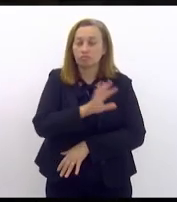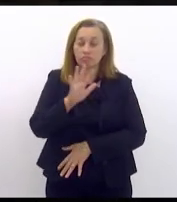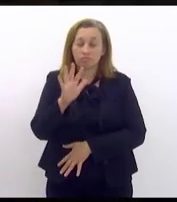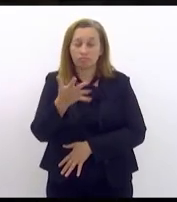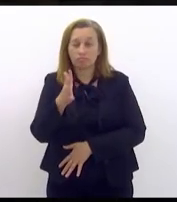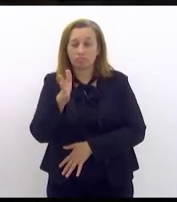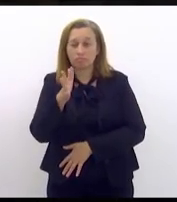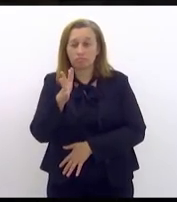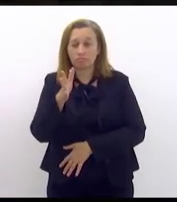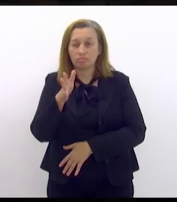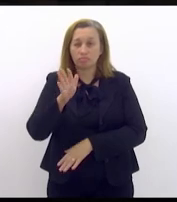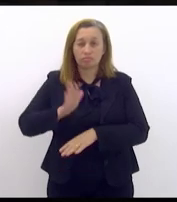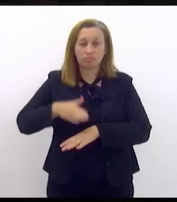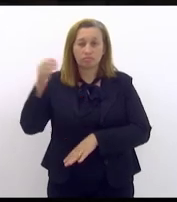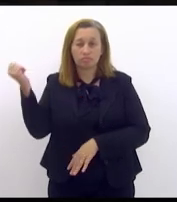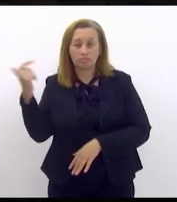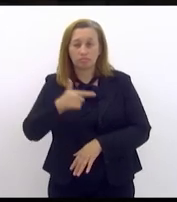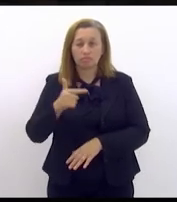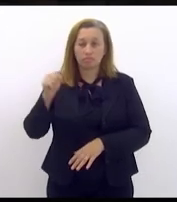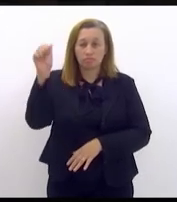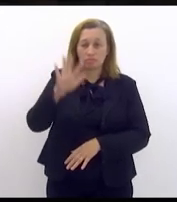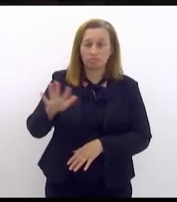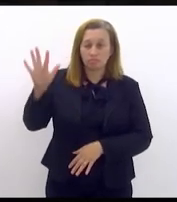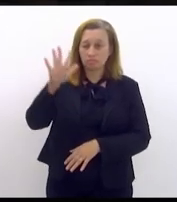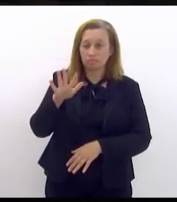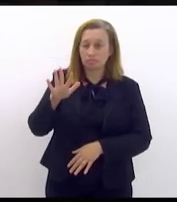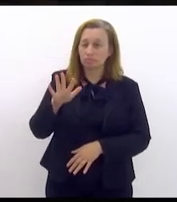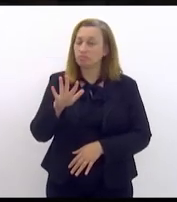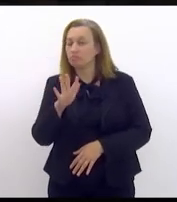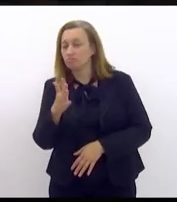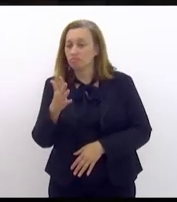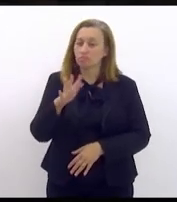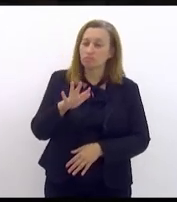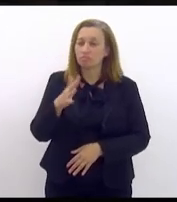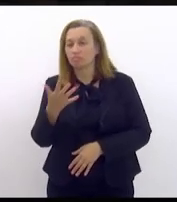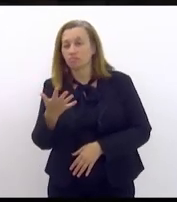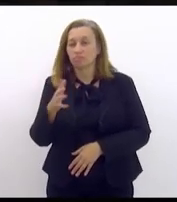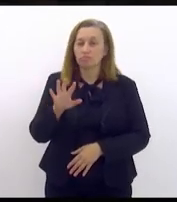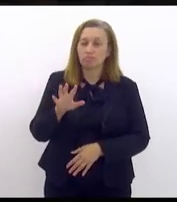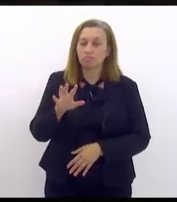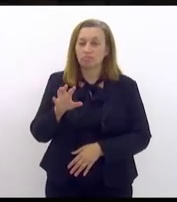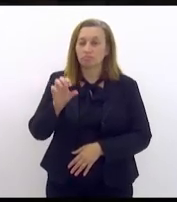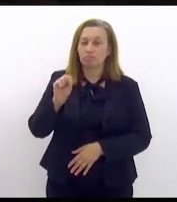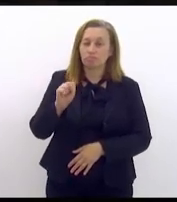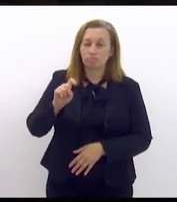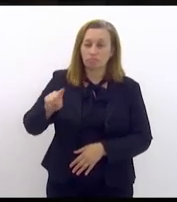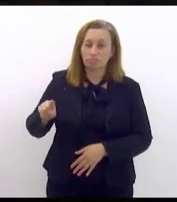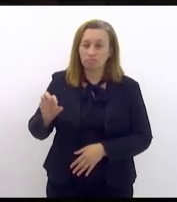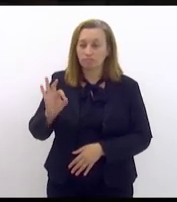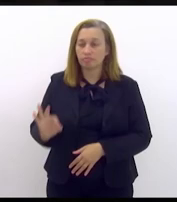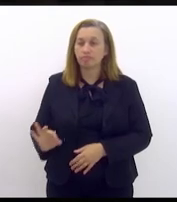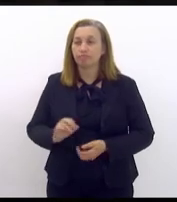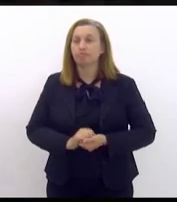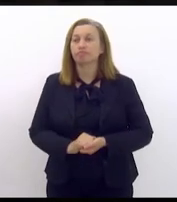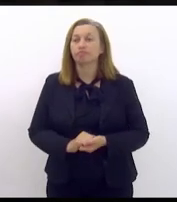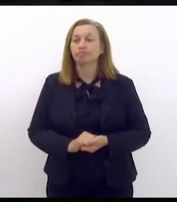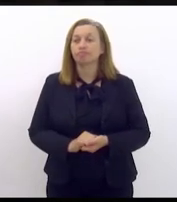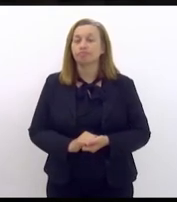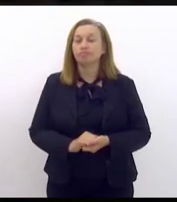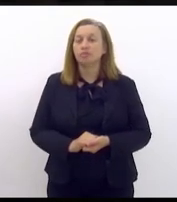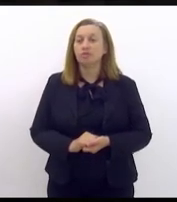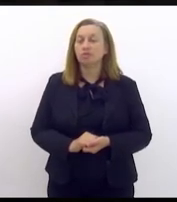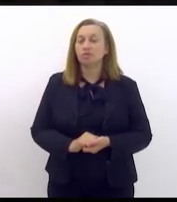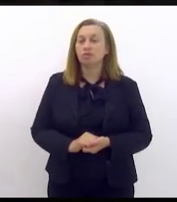média muito maior do que a média nacional, cuja variação se encontra em torno de 8%. A